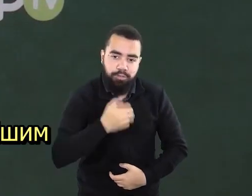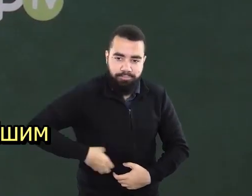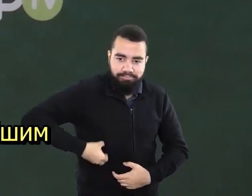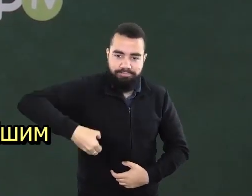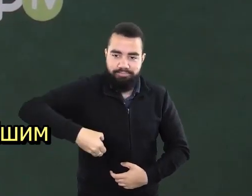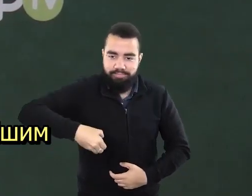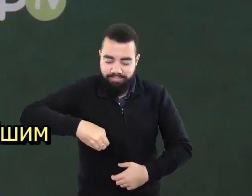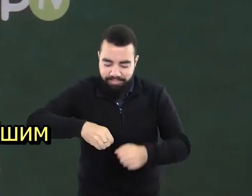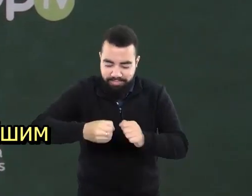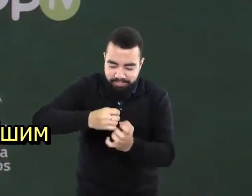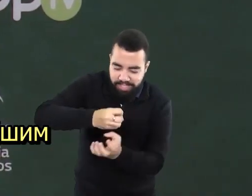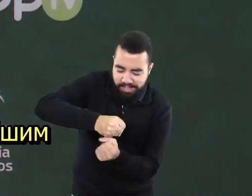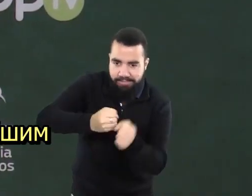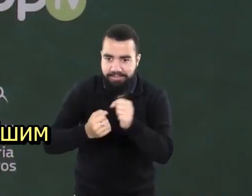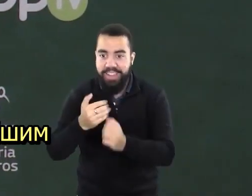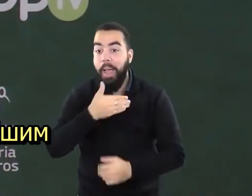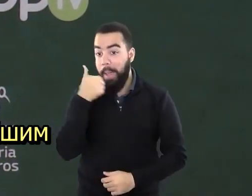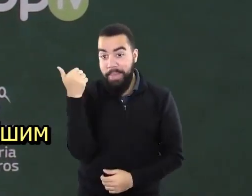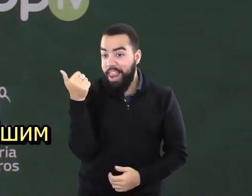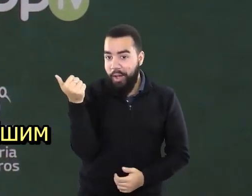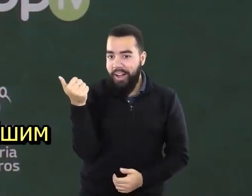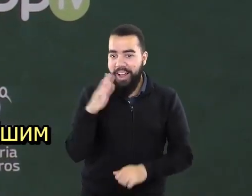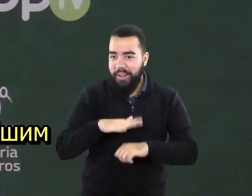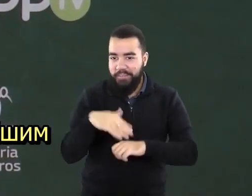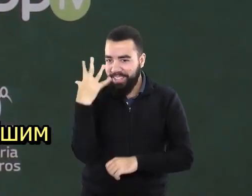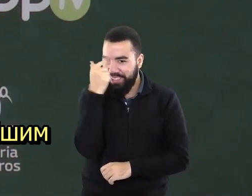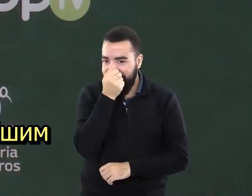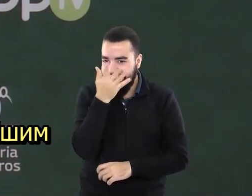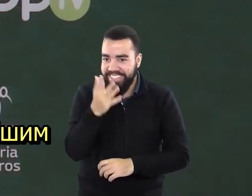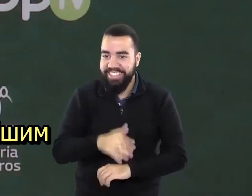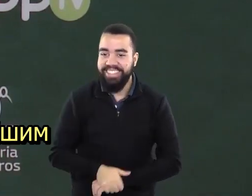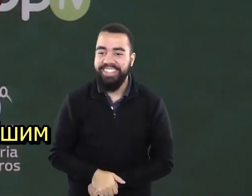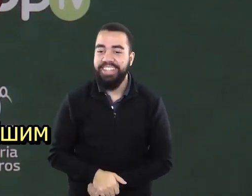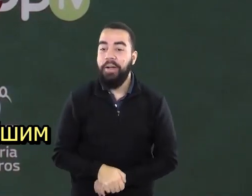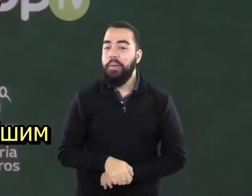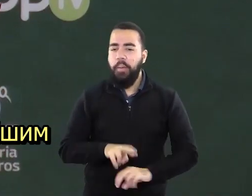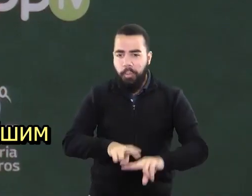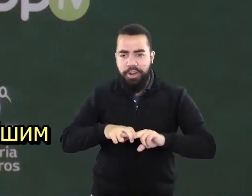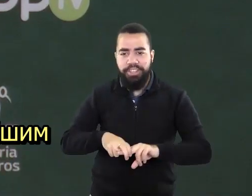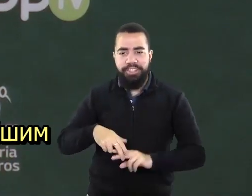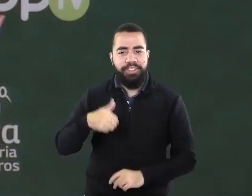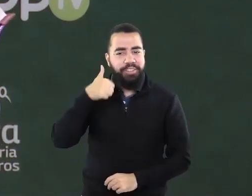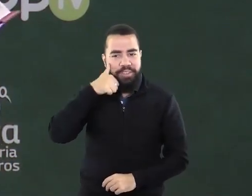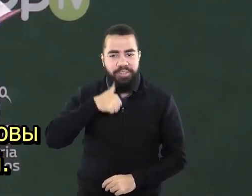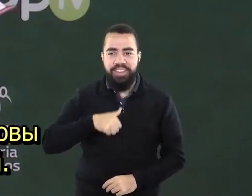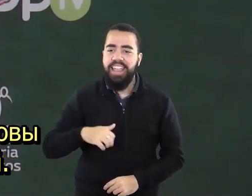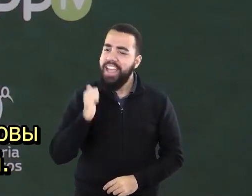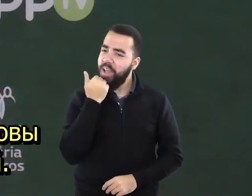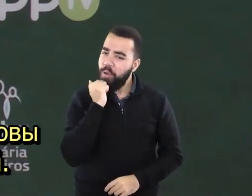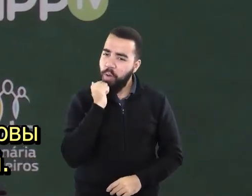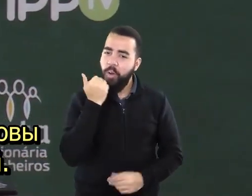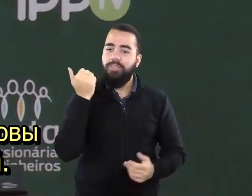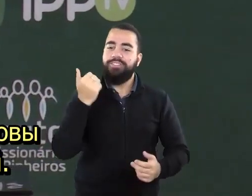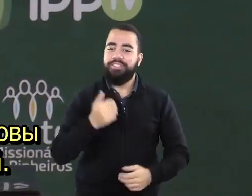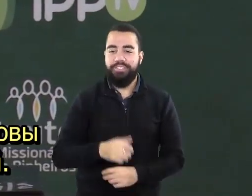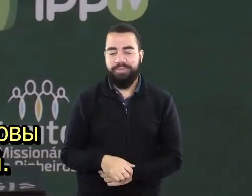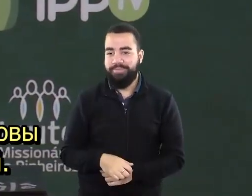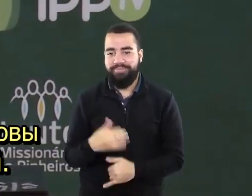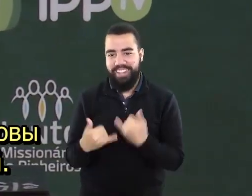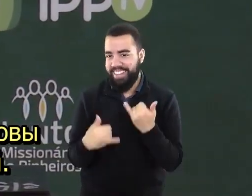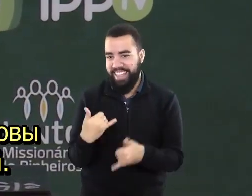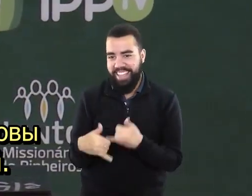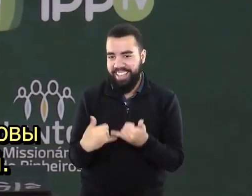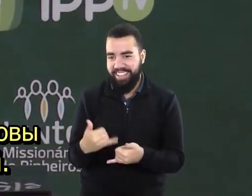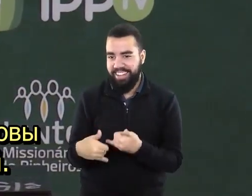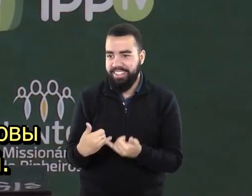Mas Agostinho de Hipona, que foi o maior expoente da igreja no século IV e V, disse que Deus não tirou